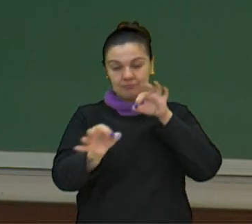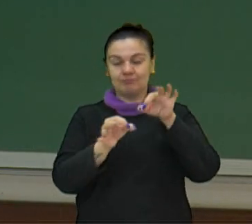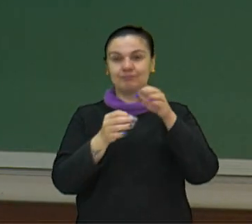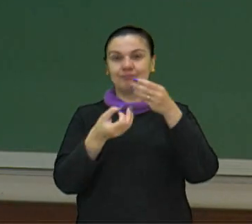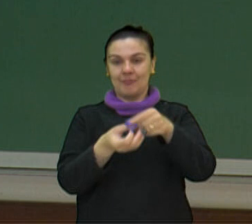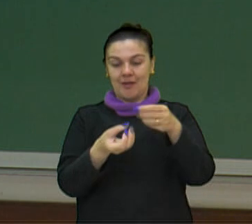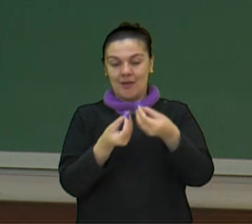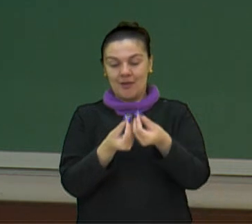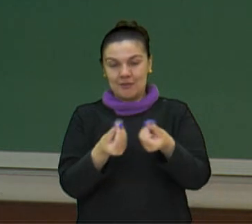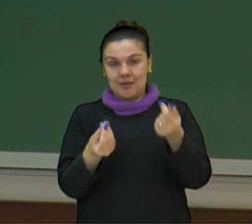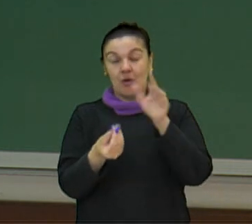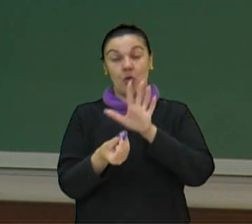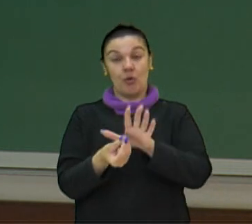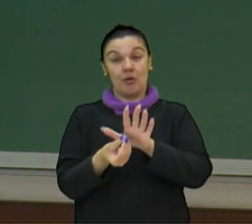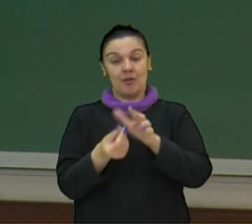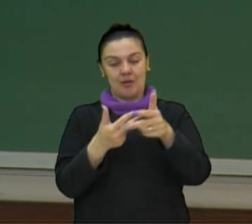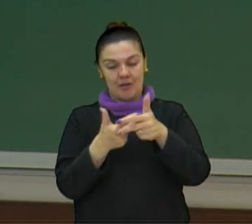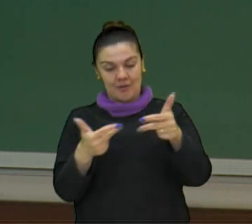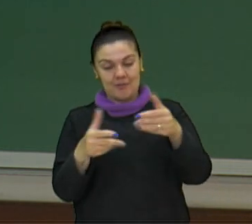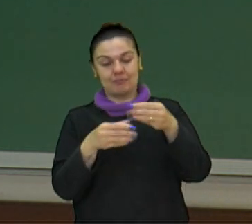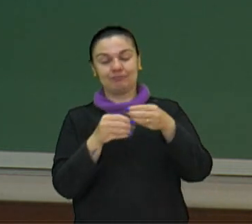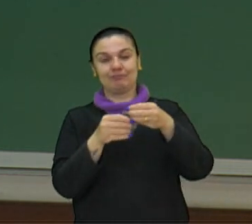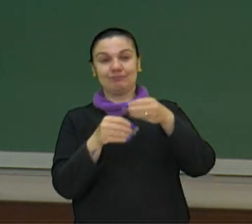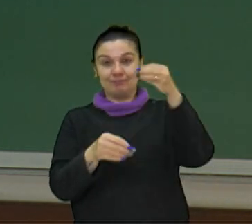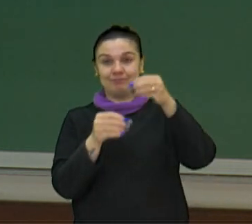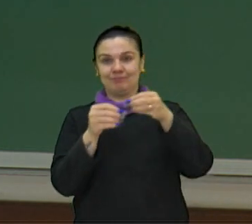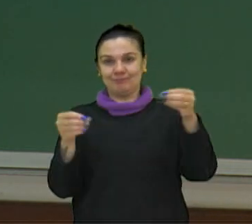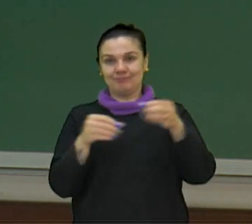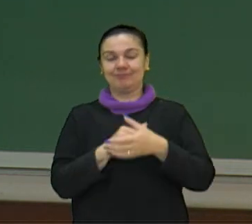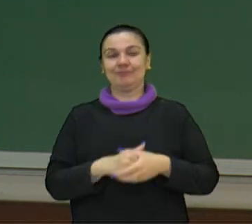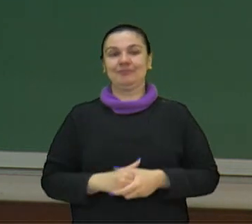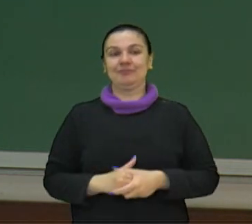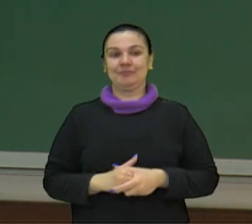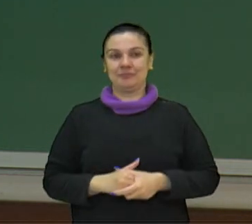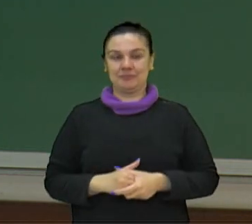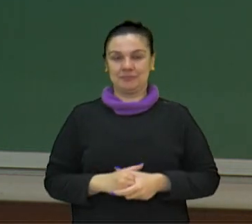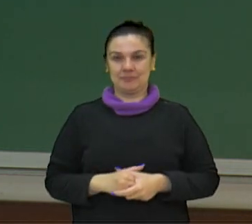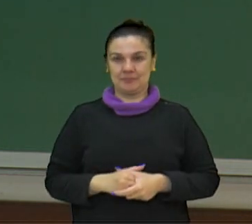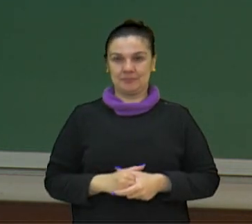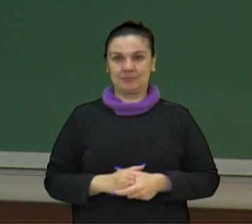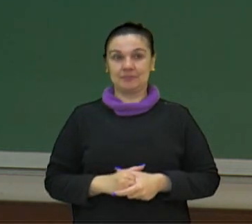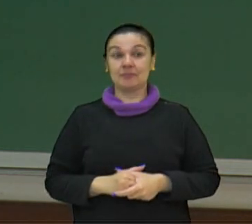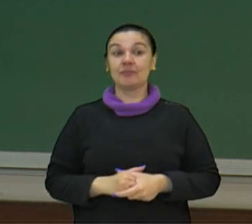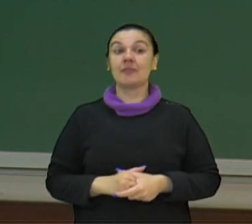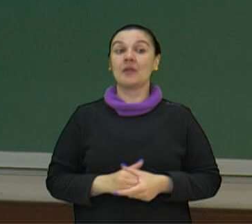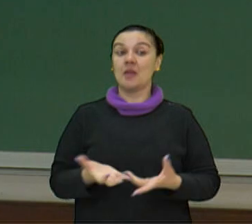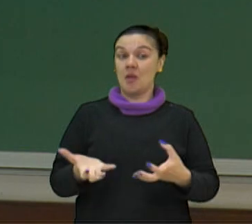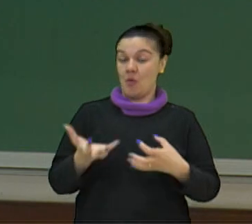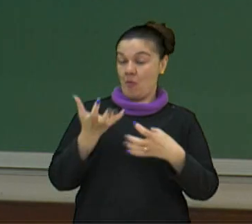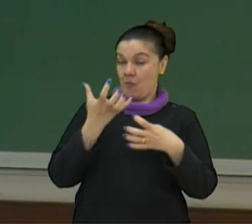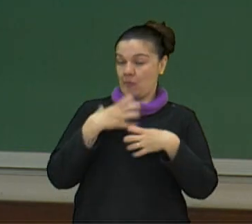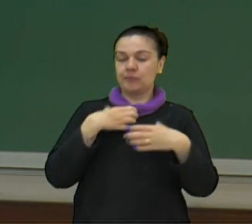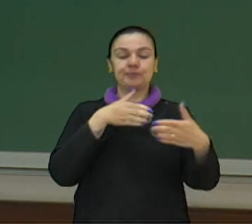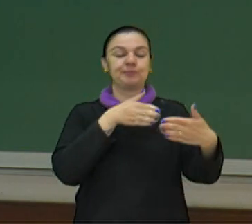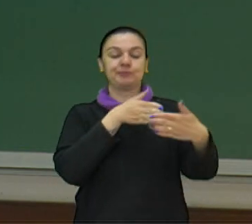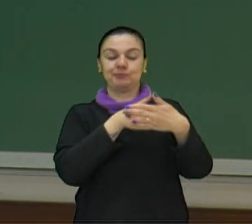da substância não, da coisa extensa, né? A gente pode dizer assim. Os modos